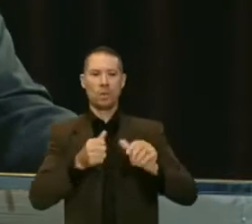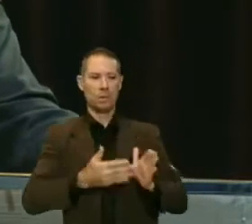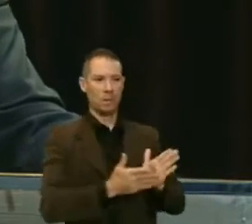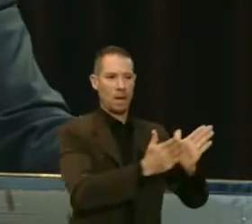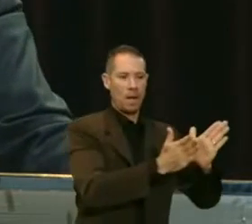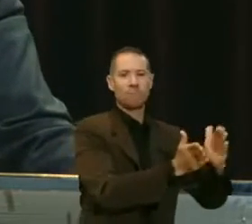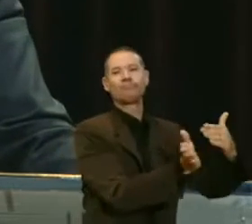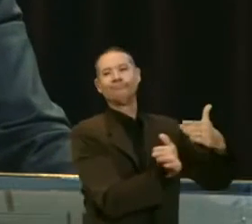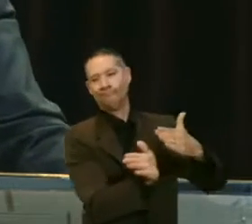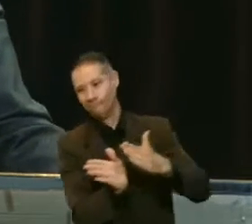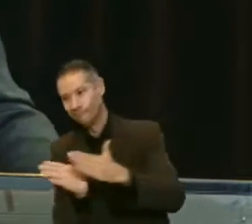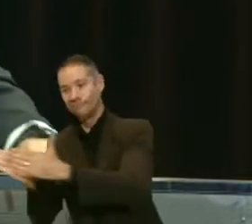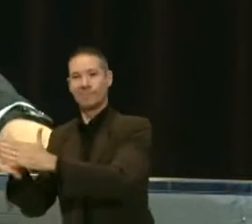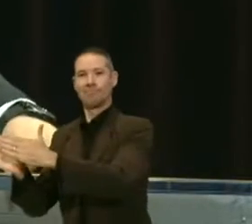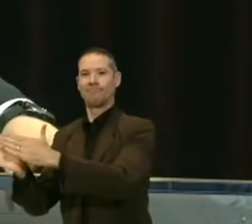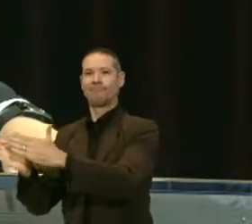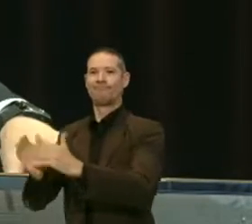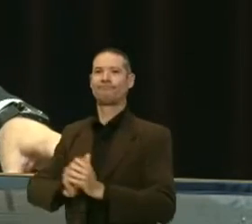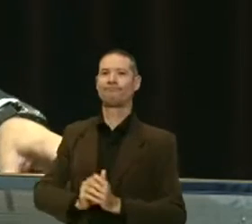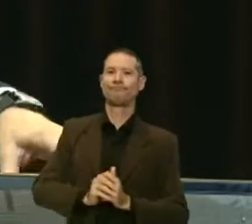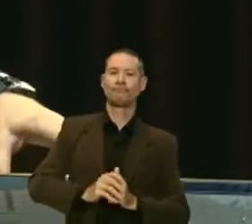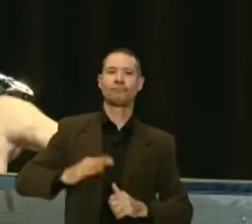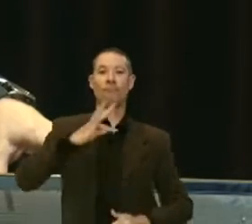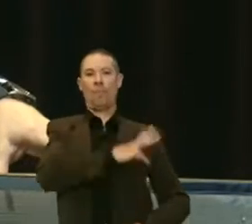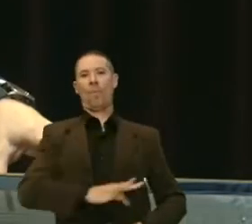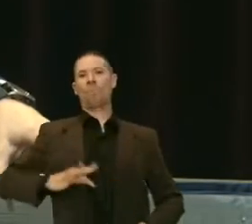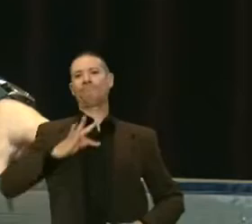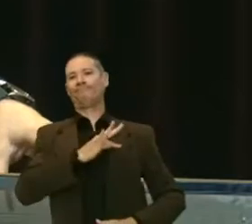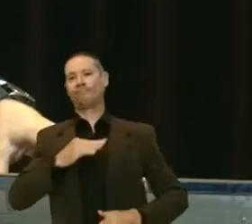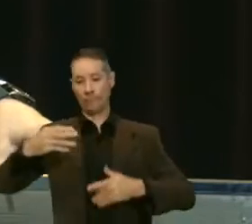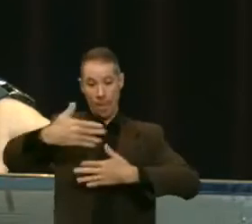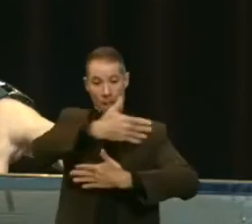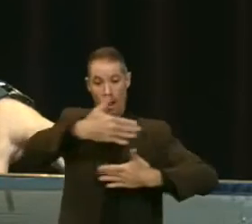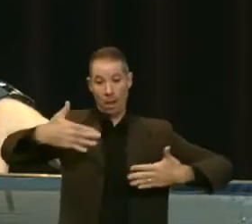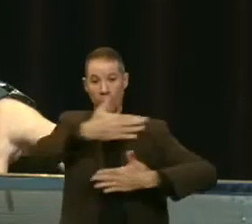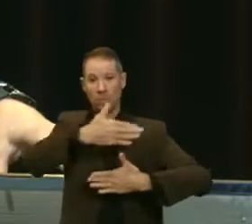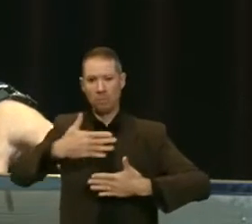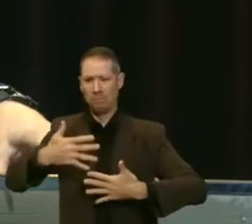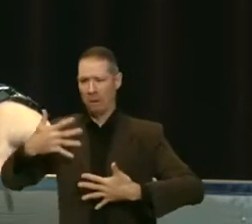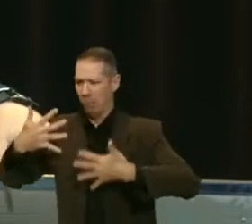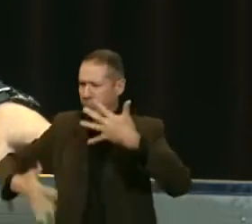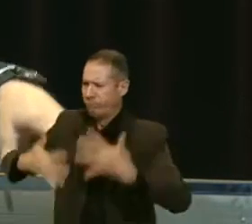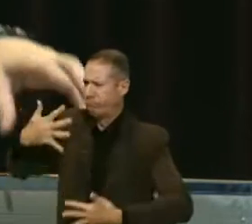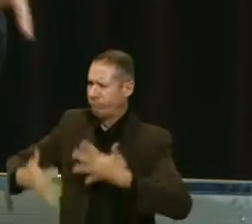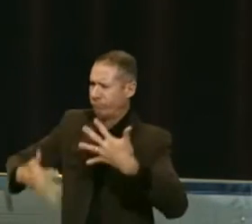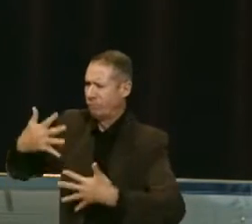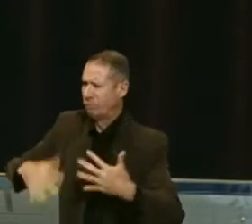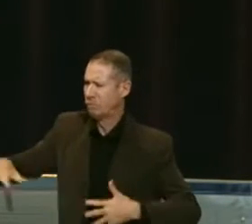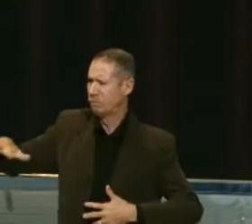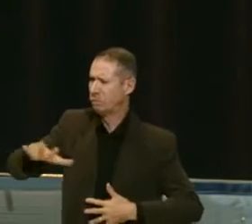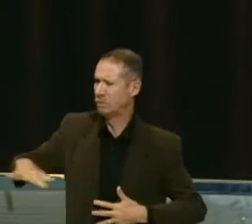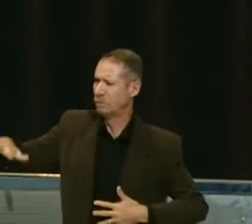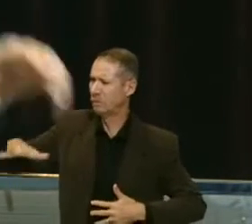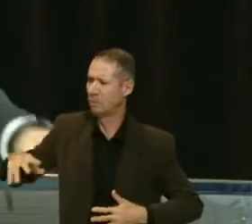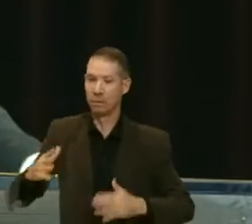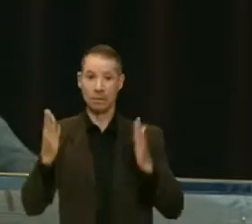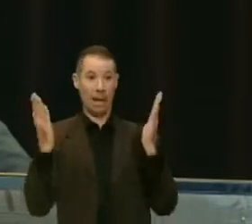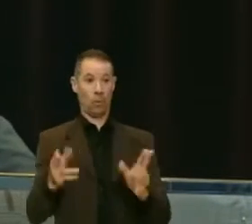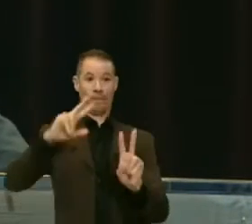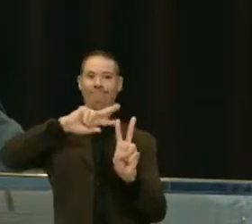da viagem. Vai parar em Filipos, lá acontece uma grande confusão, e agora ele está no